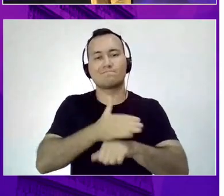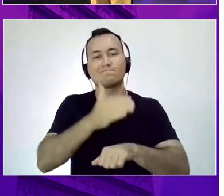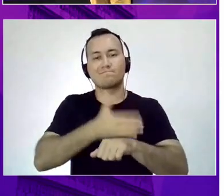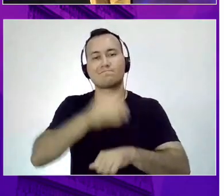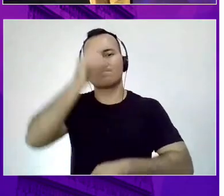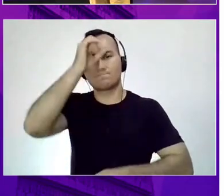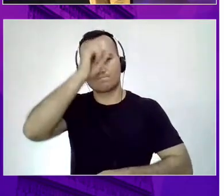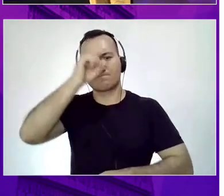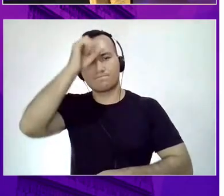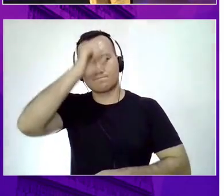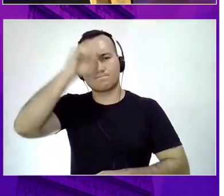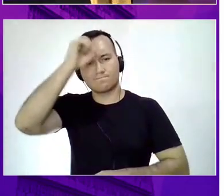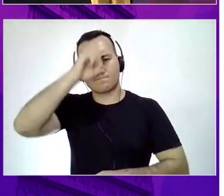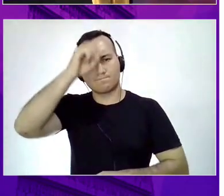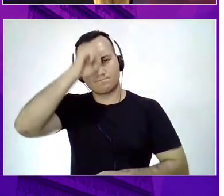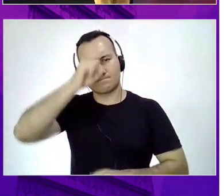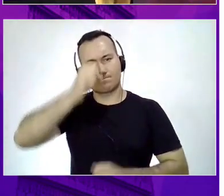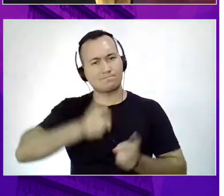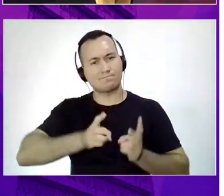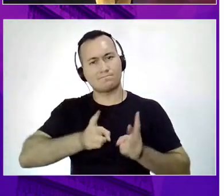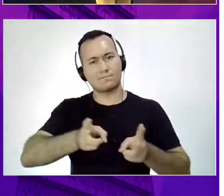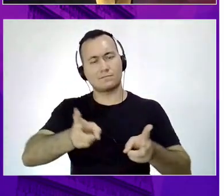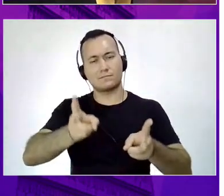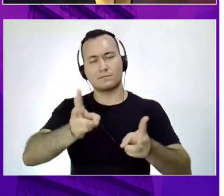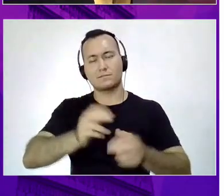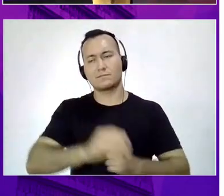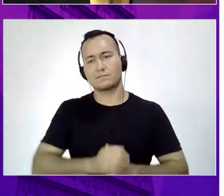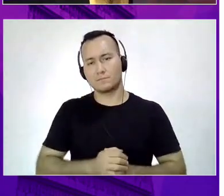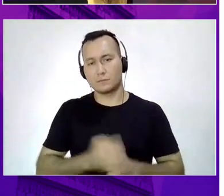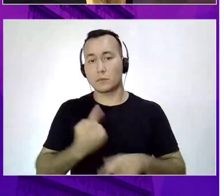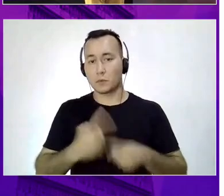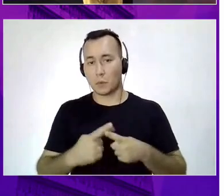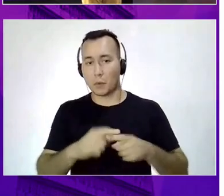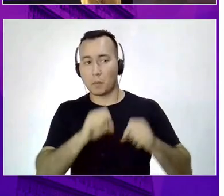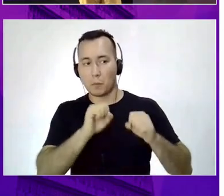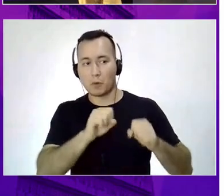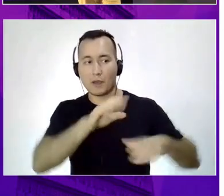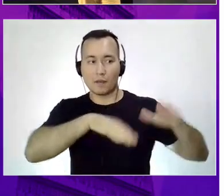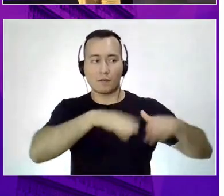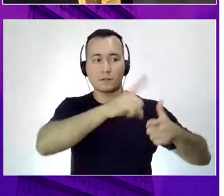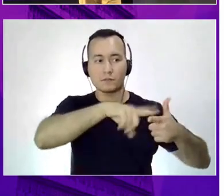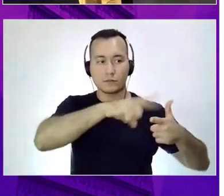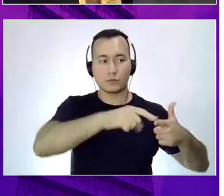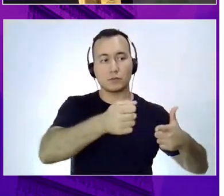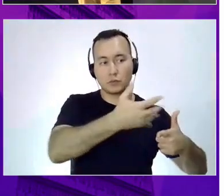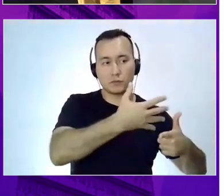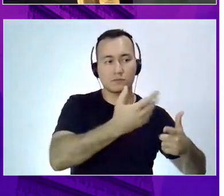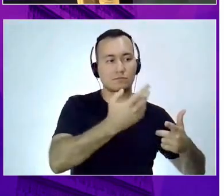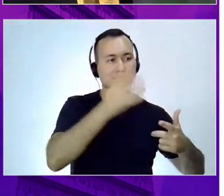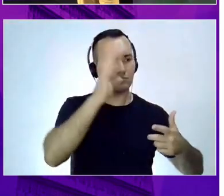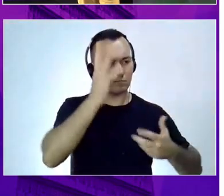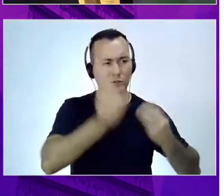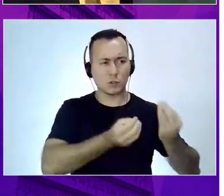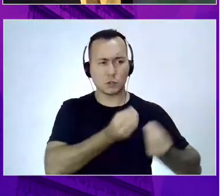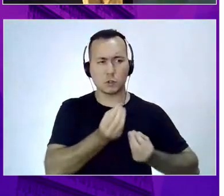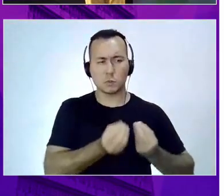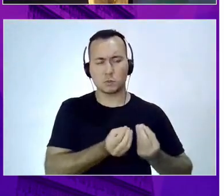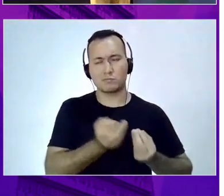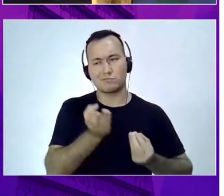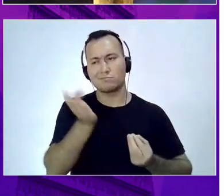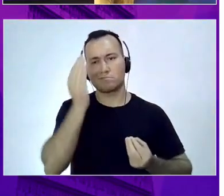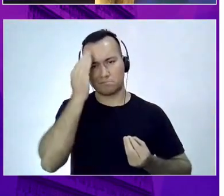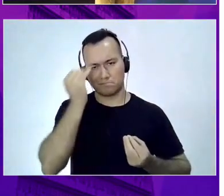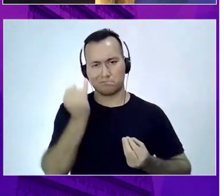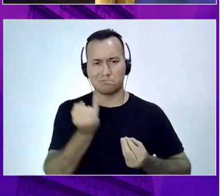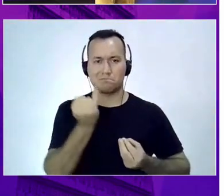conseguir atender algum problema específico, principalmente quando ele for novo. Atributos de qualidade precisam ser definidos para